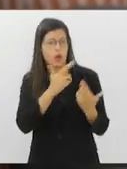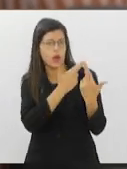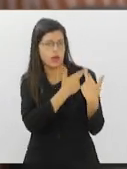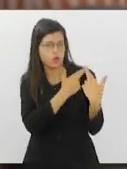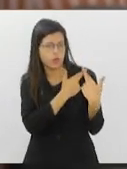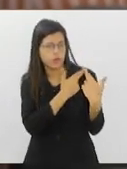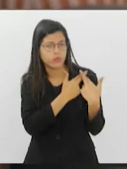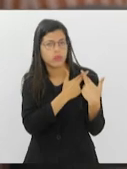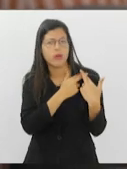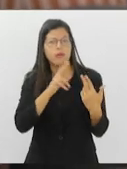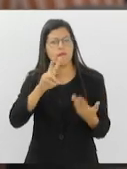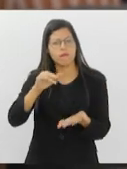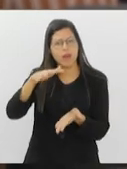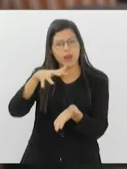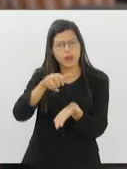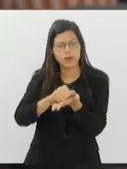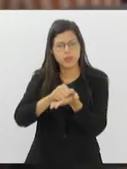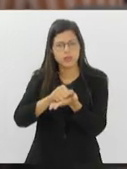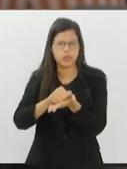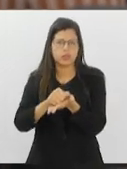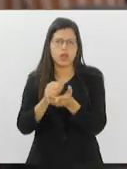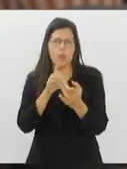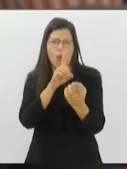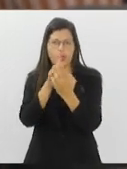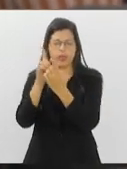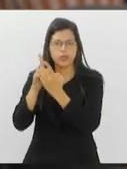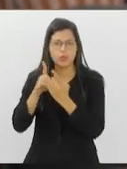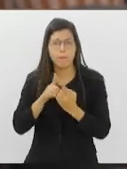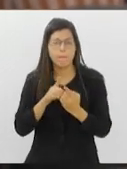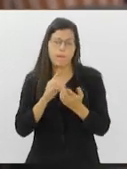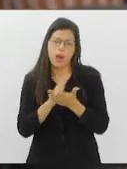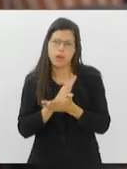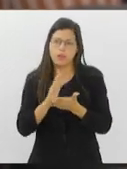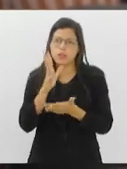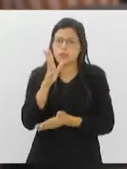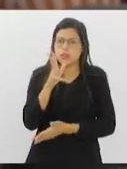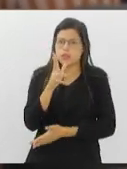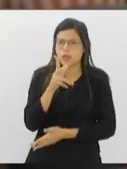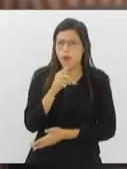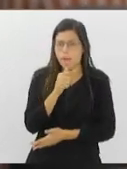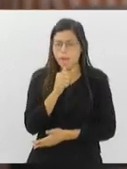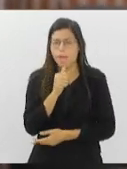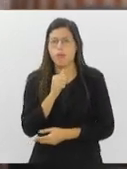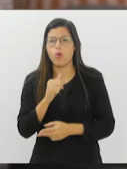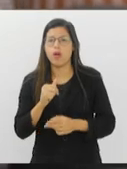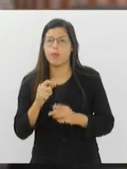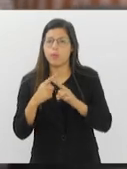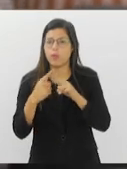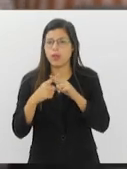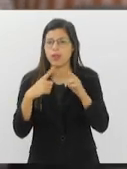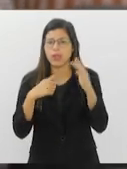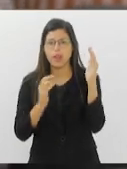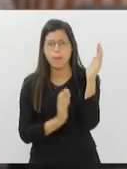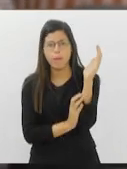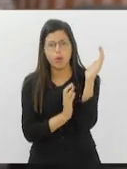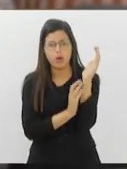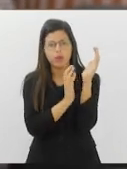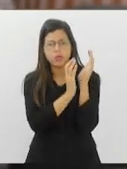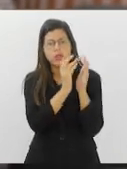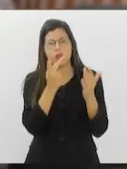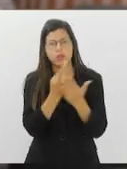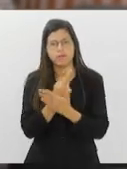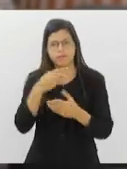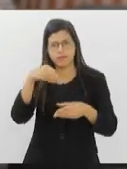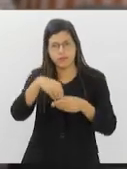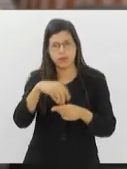assistida, vai registrar o atendimento. E às vezes demora um pouquinho essa questão da burocracia que ocorre dentro do próprio